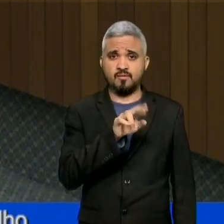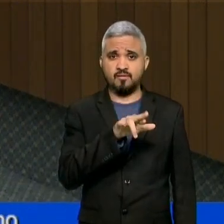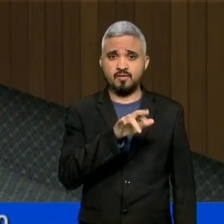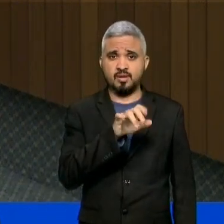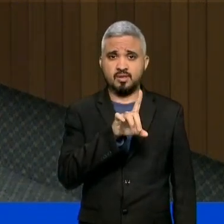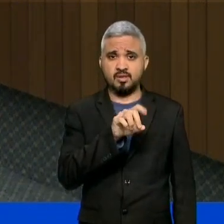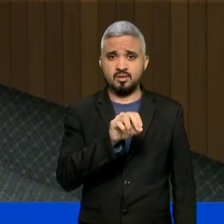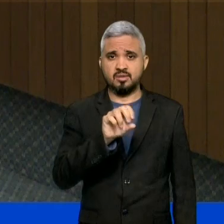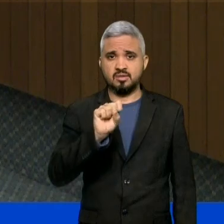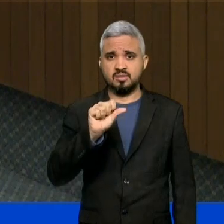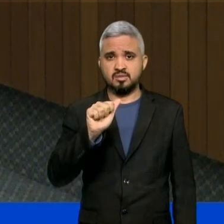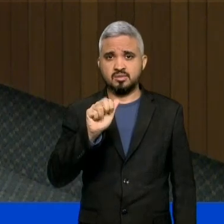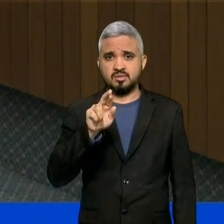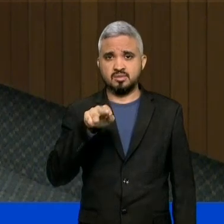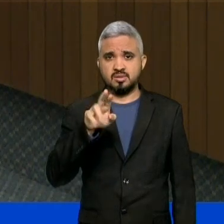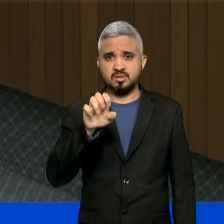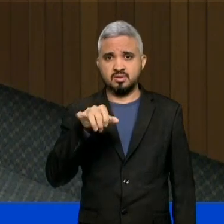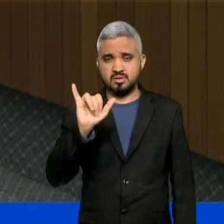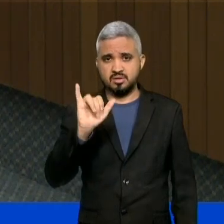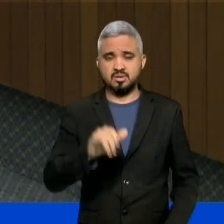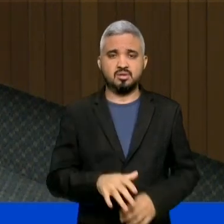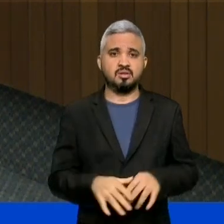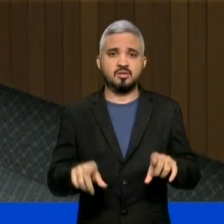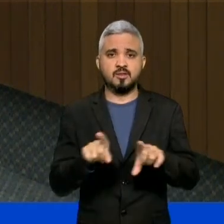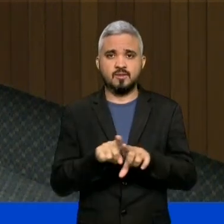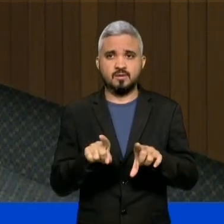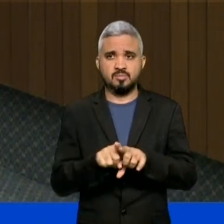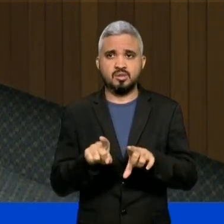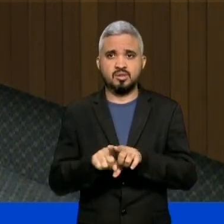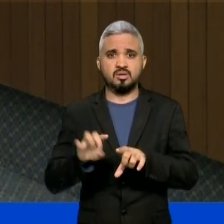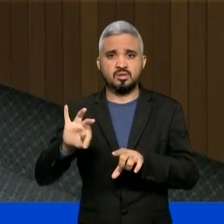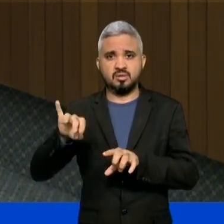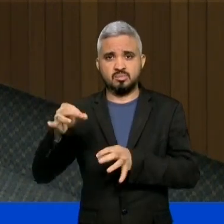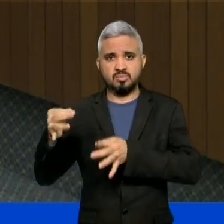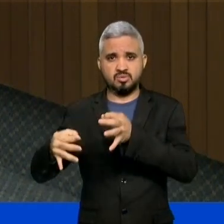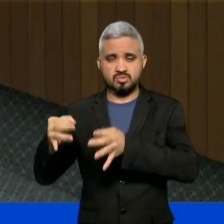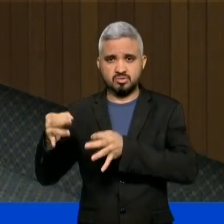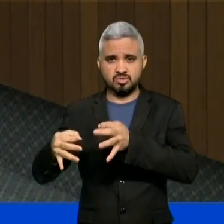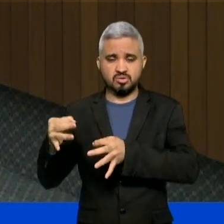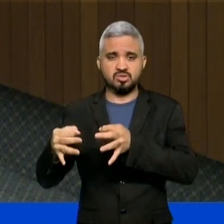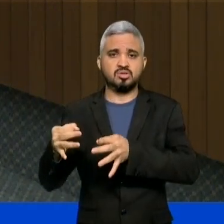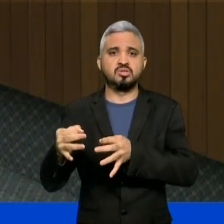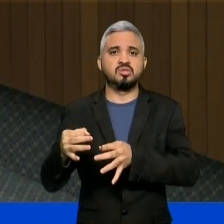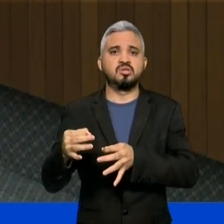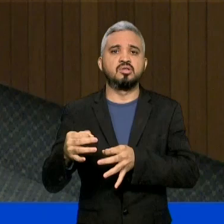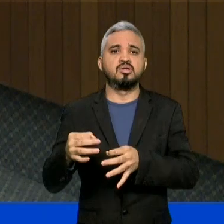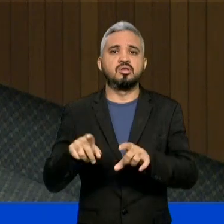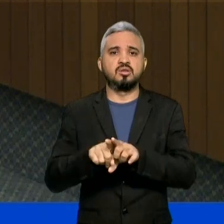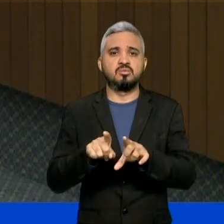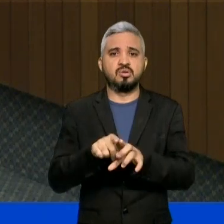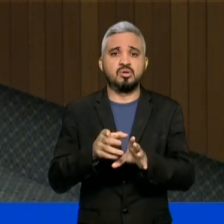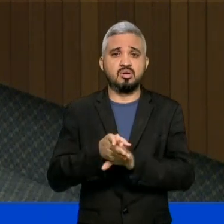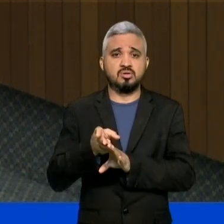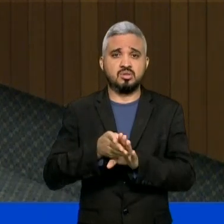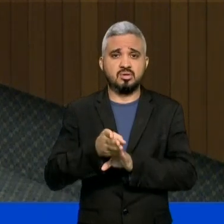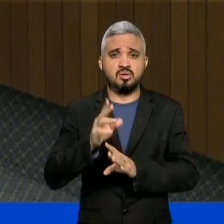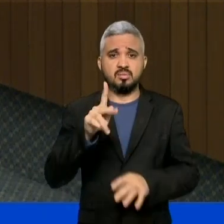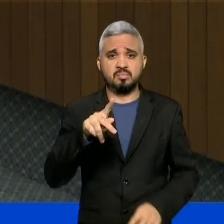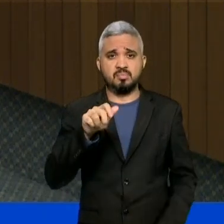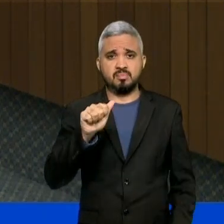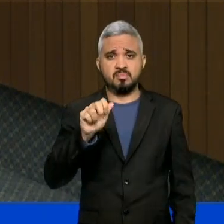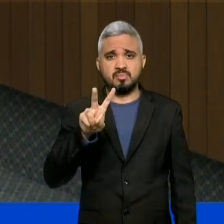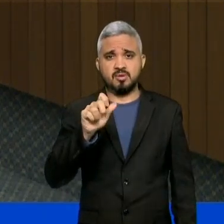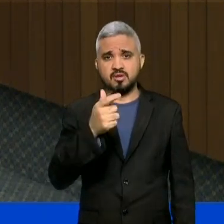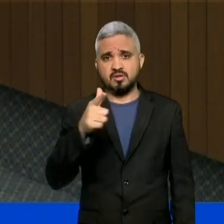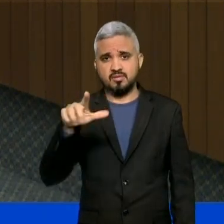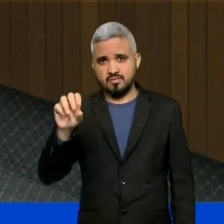corregedor do nosso Tribunal de Justiça, desembargador Zé Luiz, conselheiro Pavão, do Tribunal de Contas aqui representando, o eterno